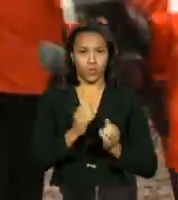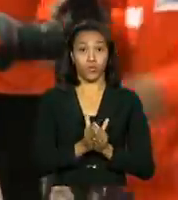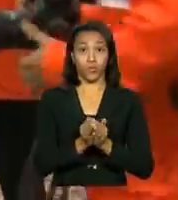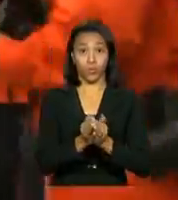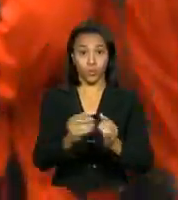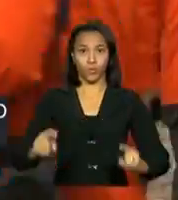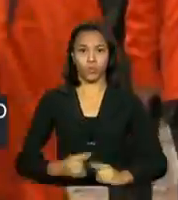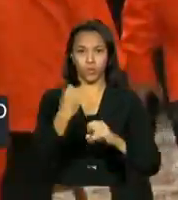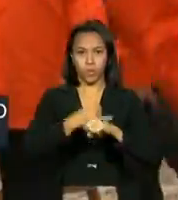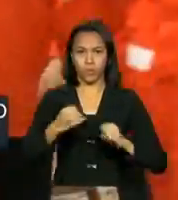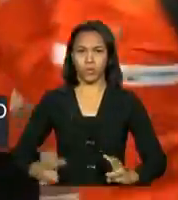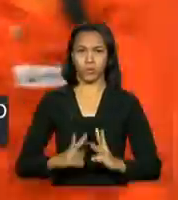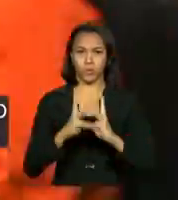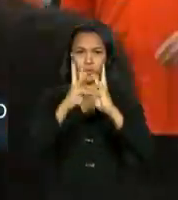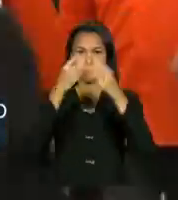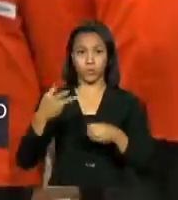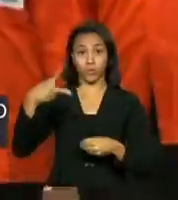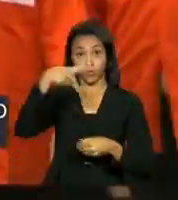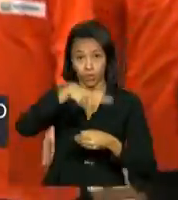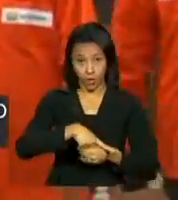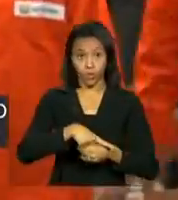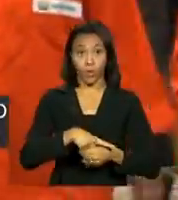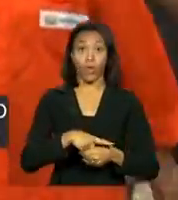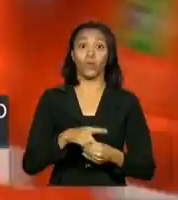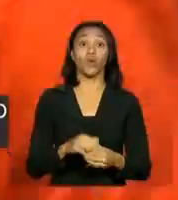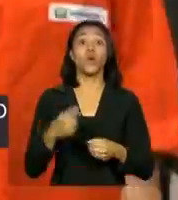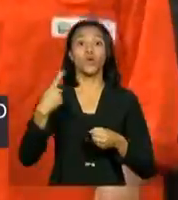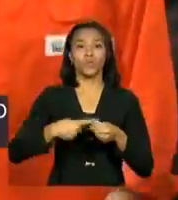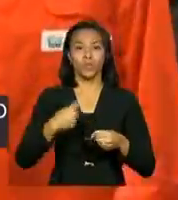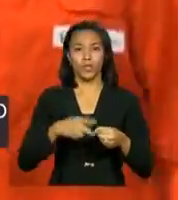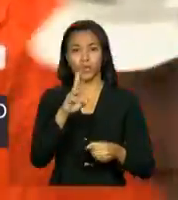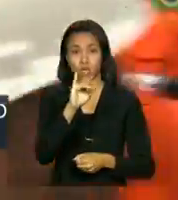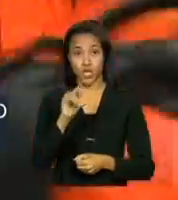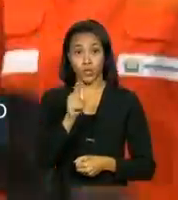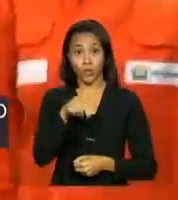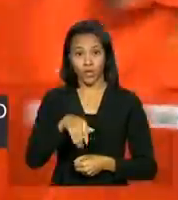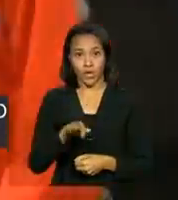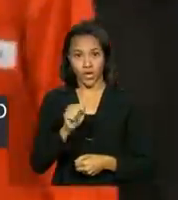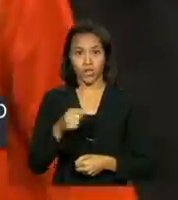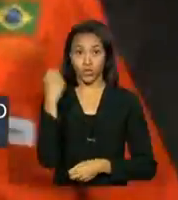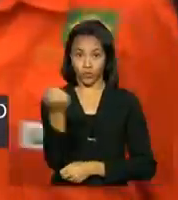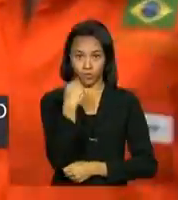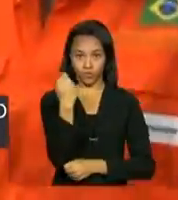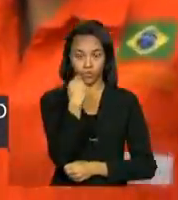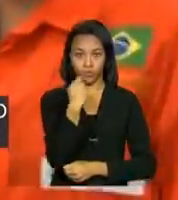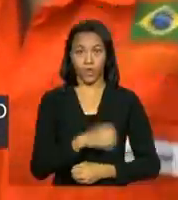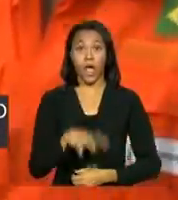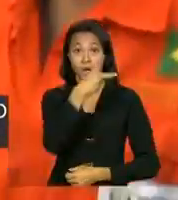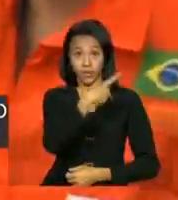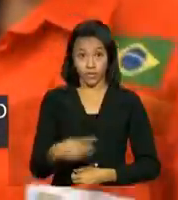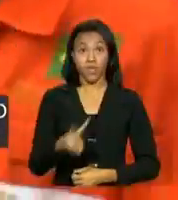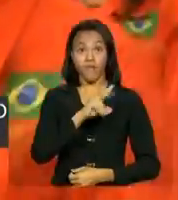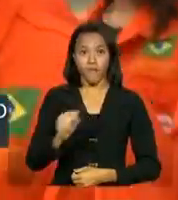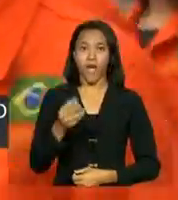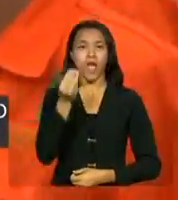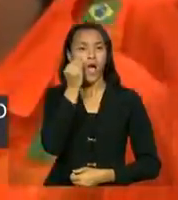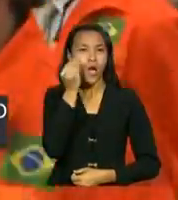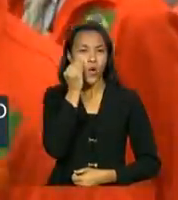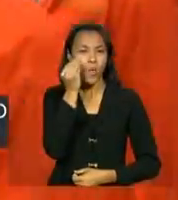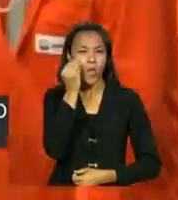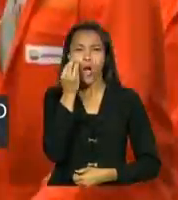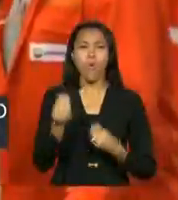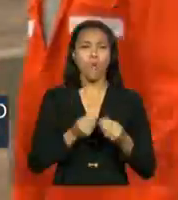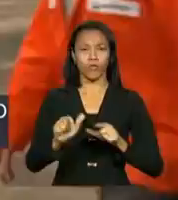obras de plataformas de exploração de petróleo no município de Rio Grande, no Rio Grande do Sul. A presidenta vai